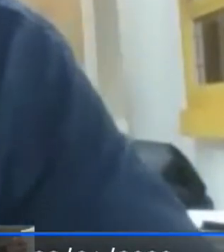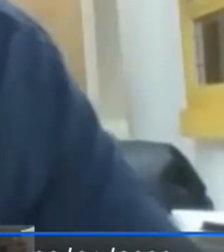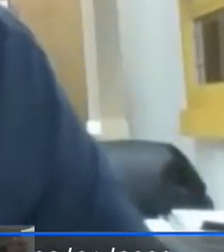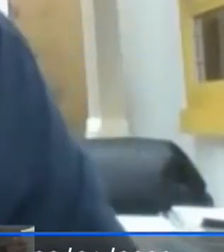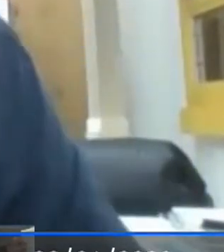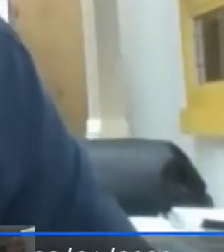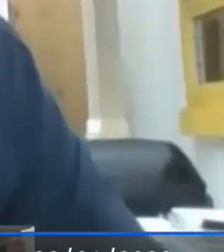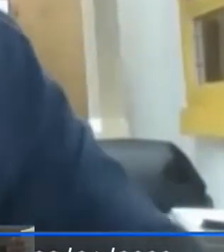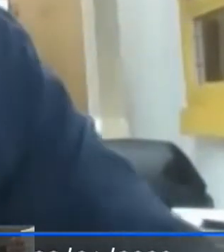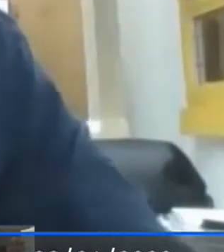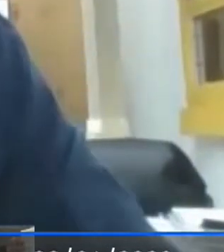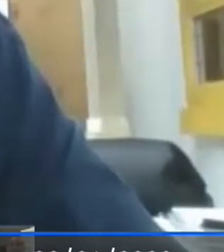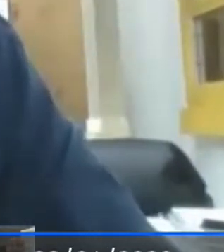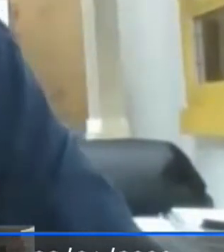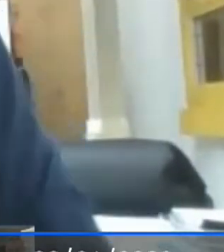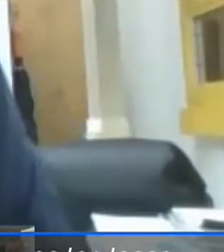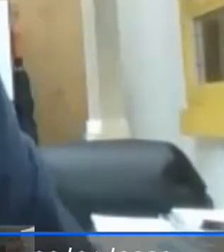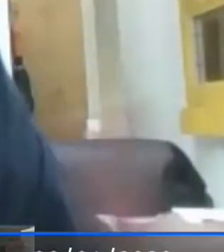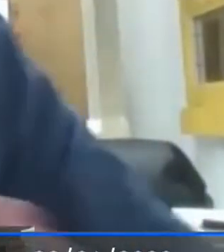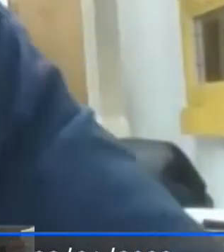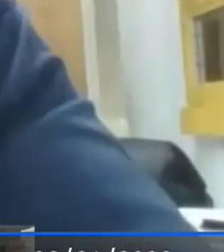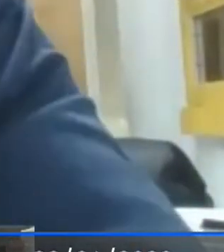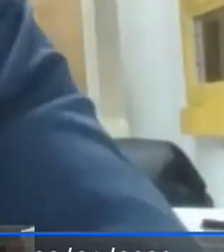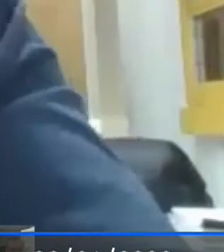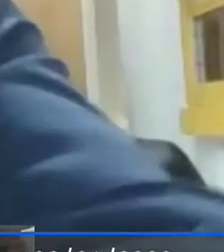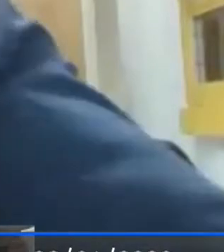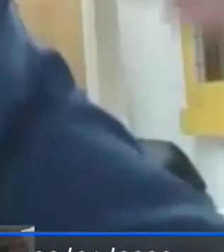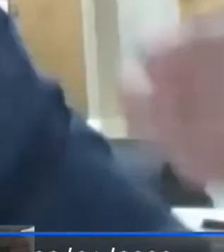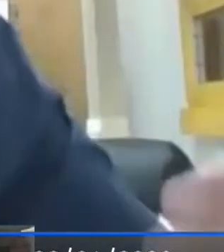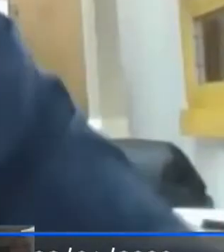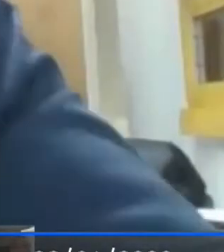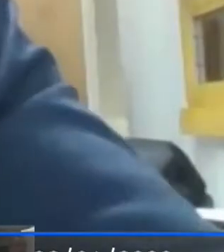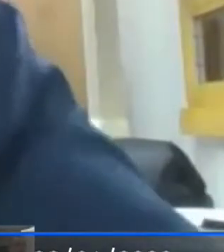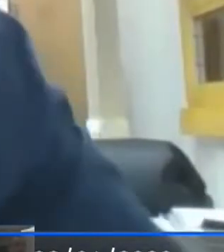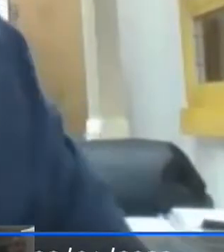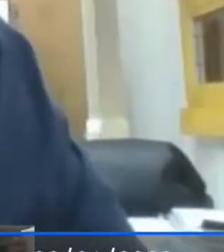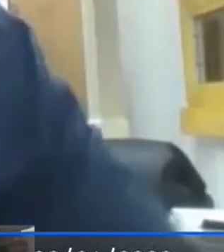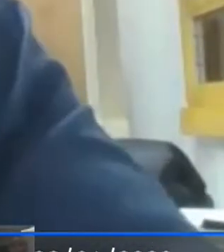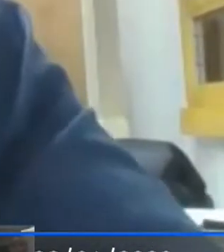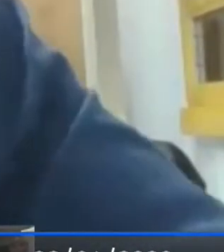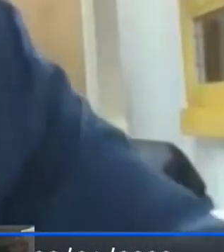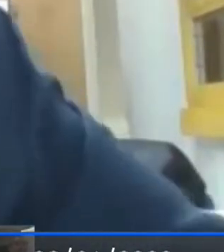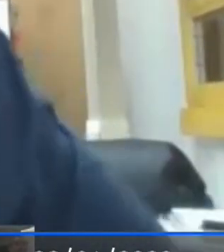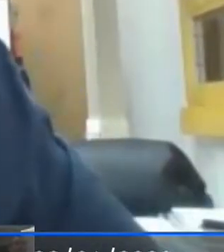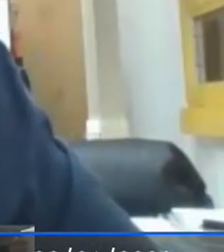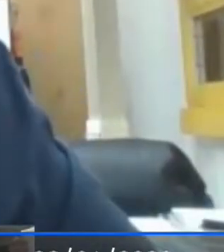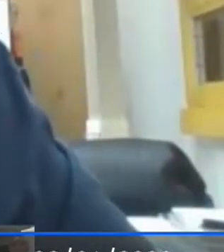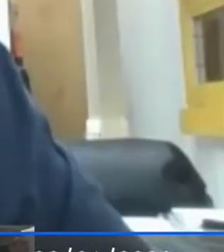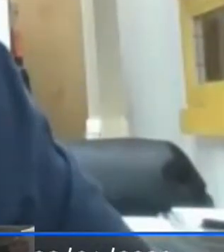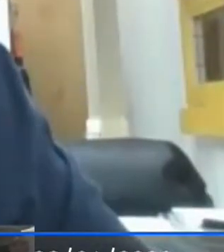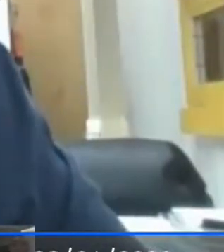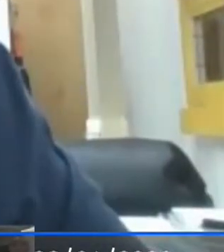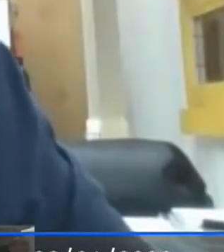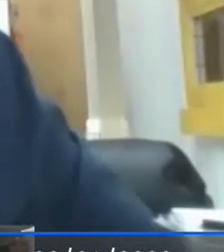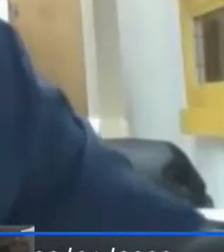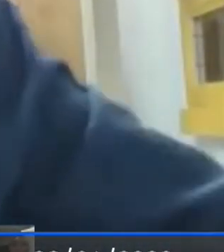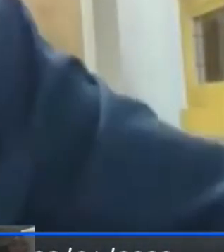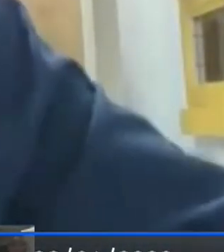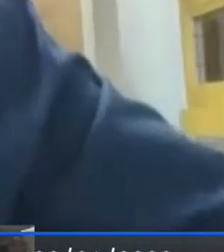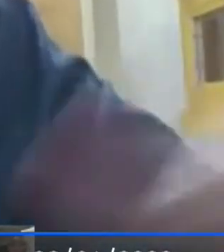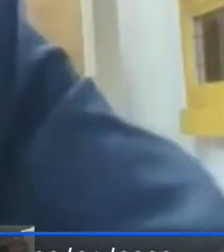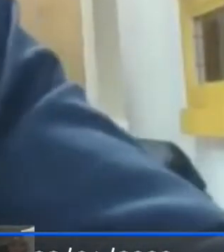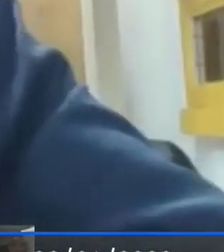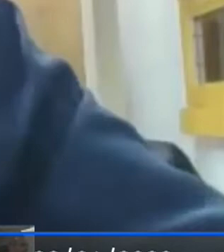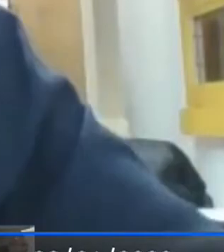inadmissível durante a semana nós disponibilizamos máscaras para se deslocar de casa ida e vinda, máscaras internas, por exemplo, além de